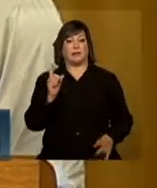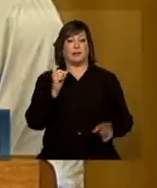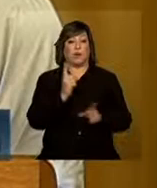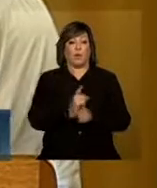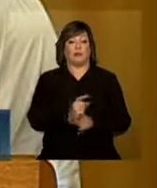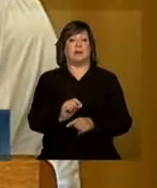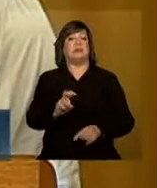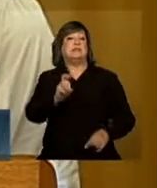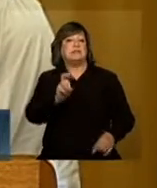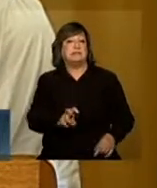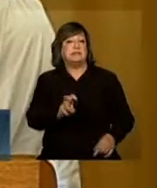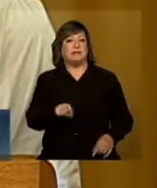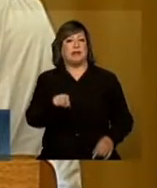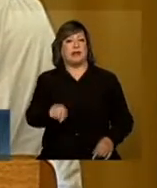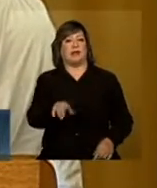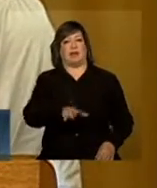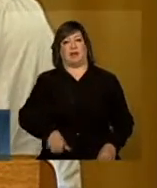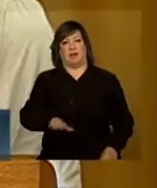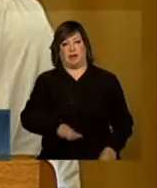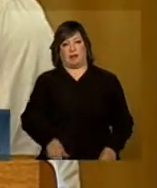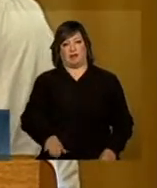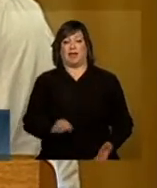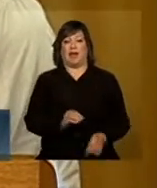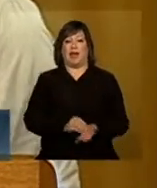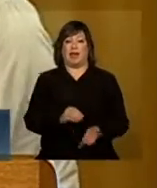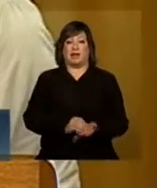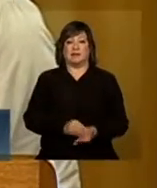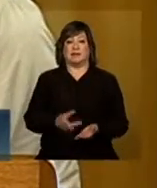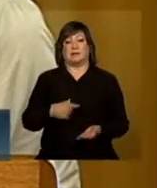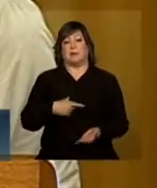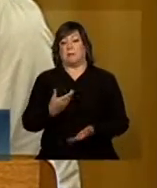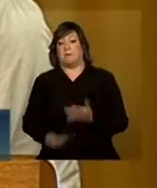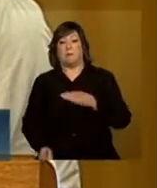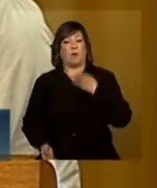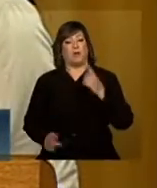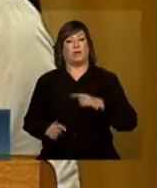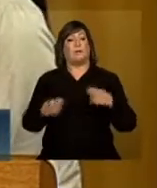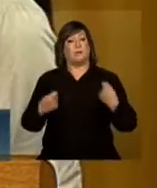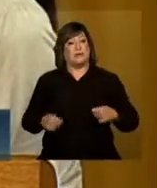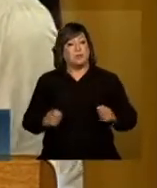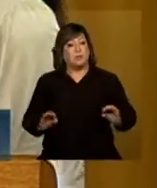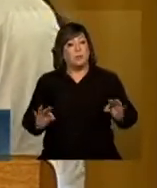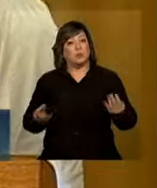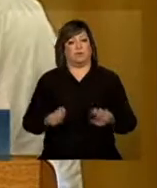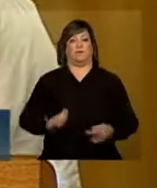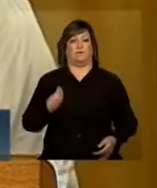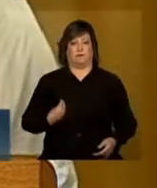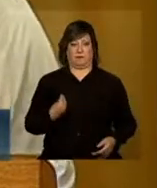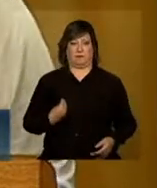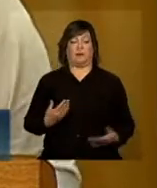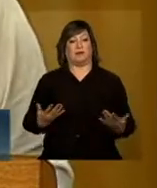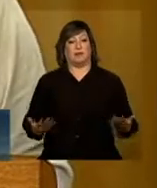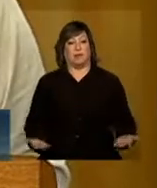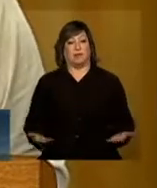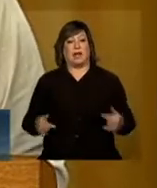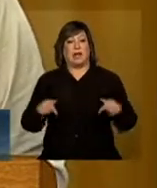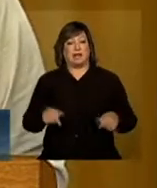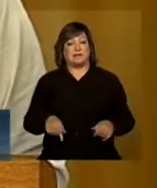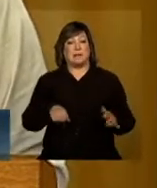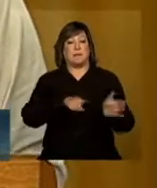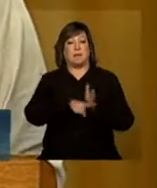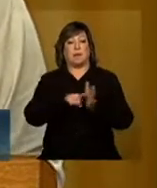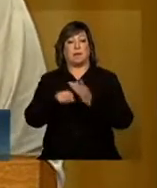quinta criança que ainda perdemos. E essa pergunta tem que ser feita em cada